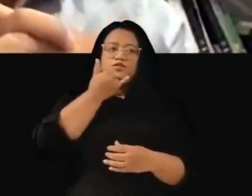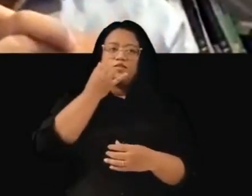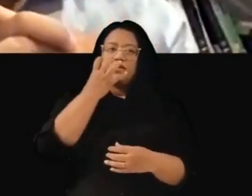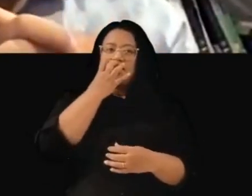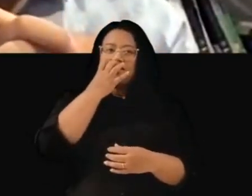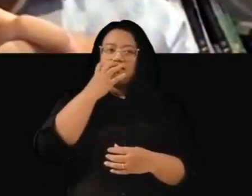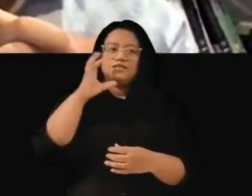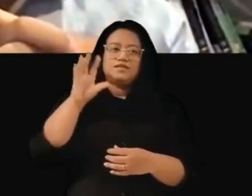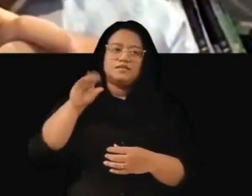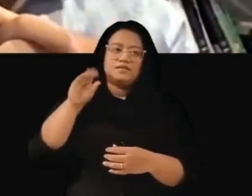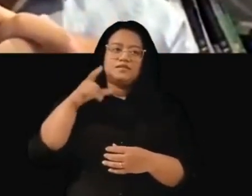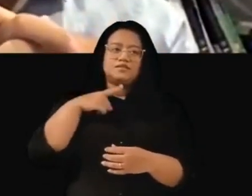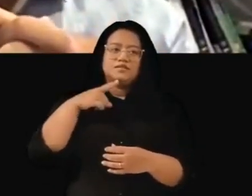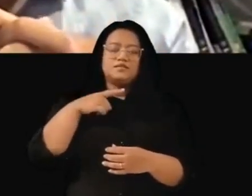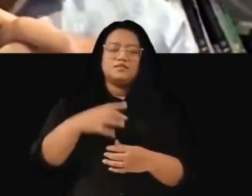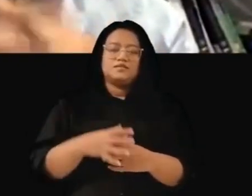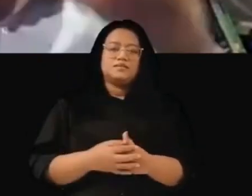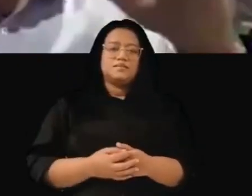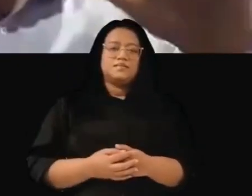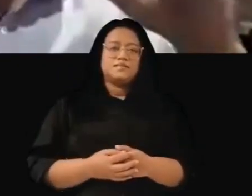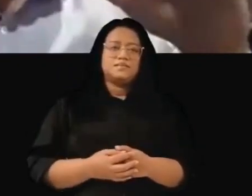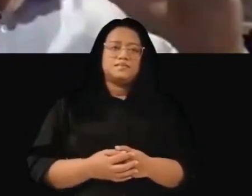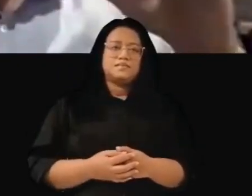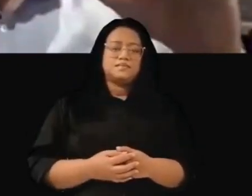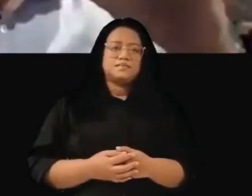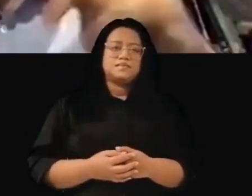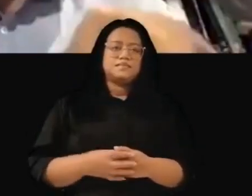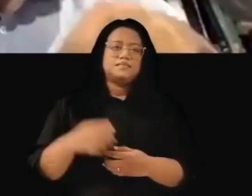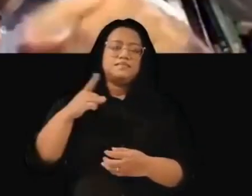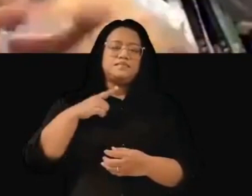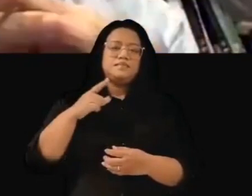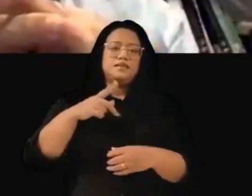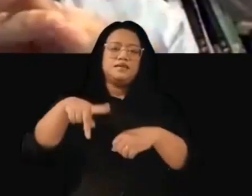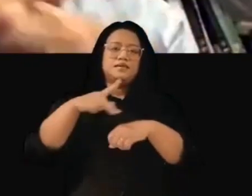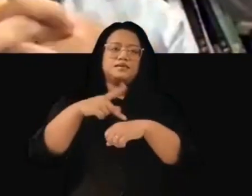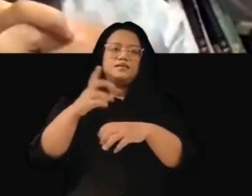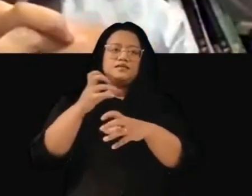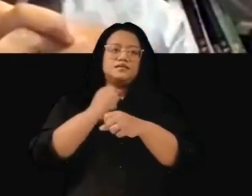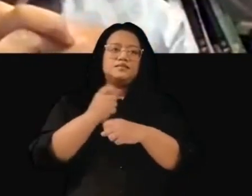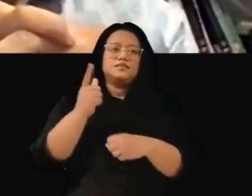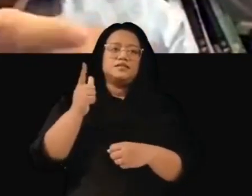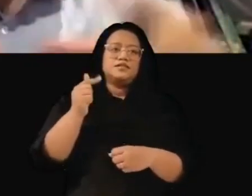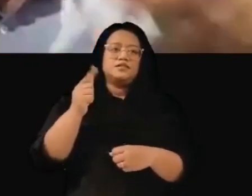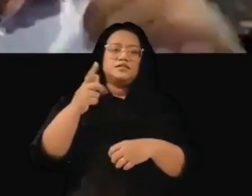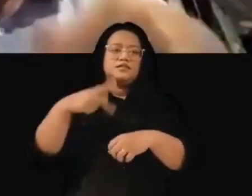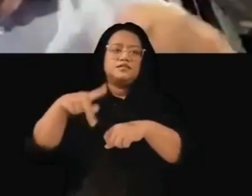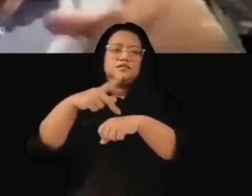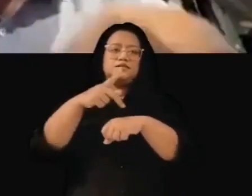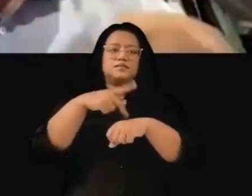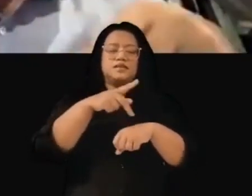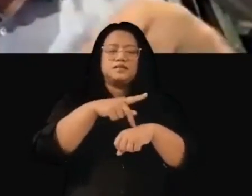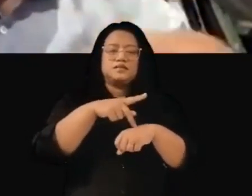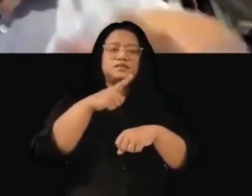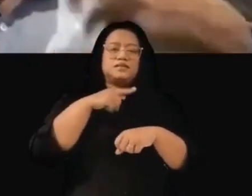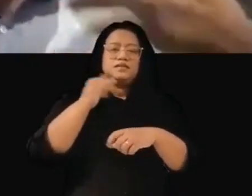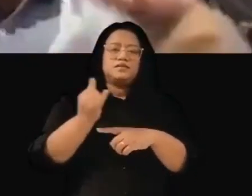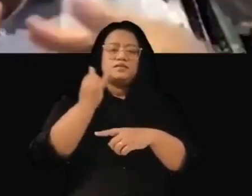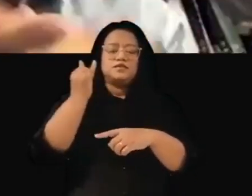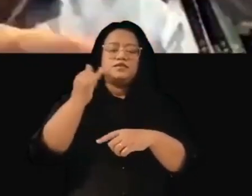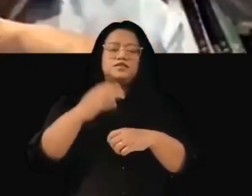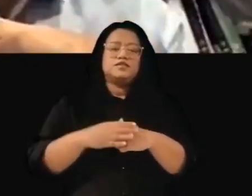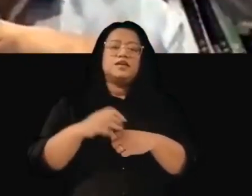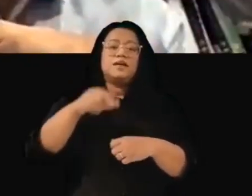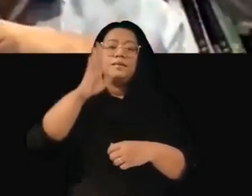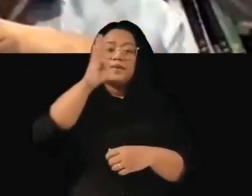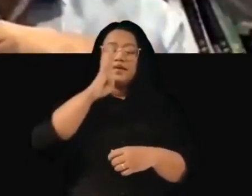agora, nós temos aí apenas 17 países que têm uma biodiversidade importante, e o Brasil, além da bio, tem